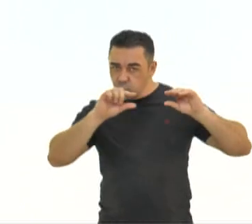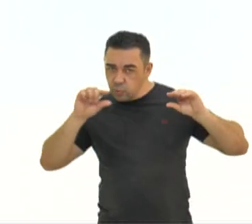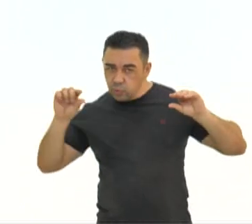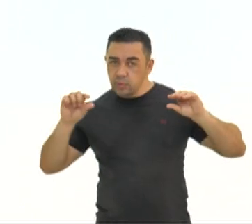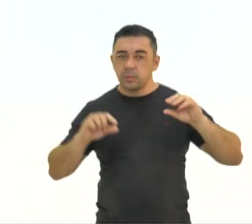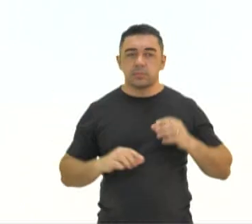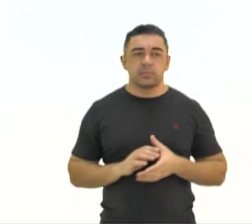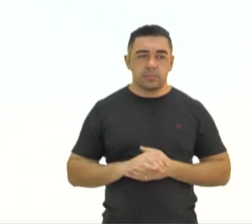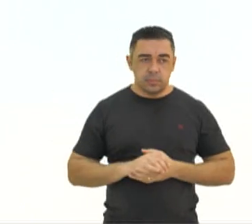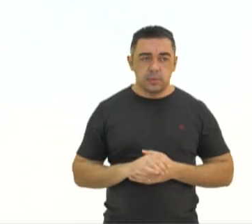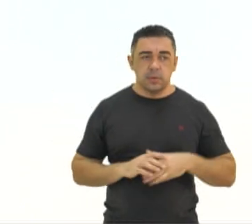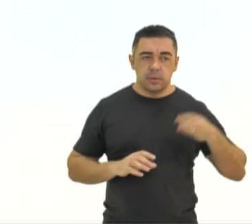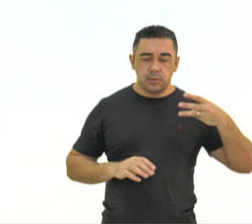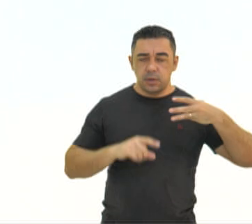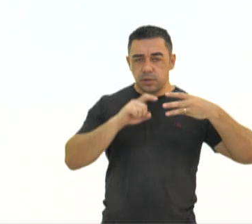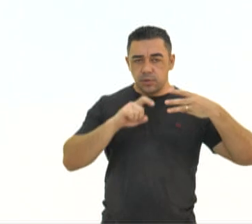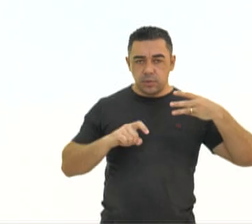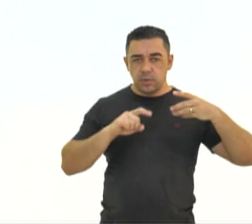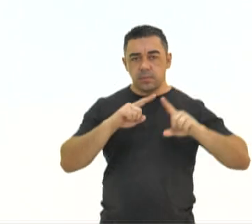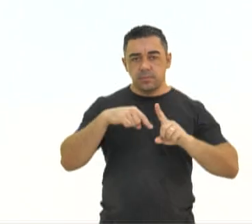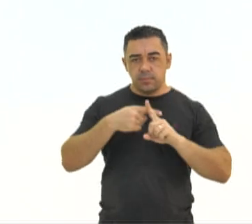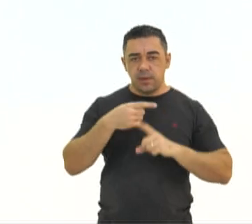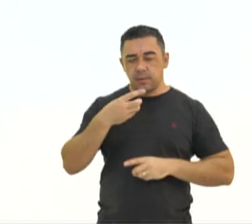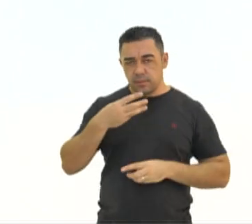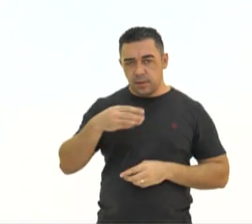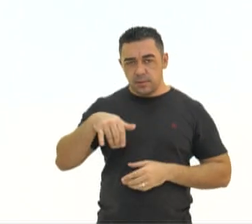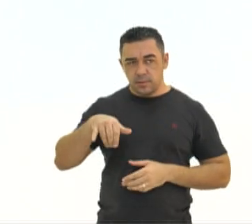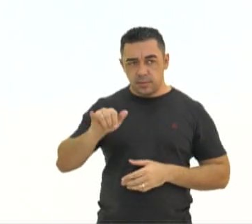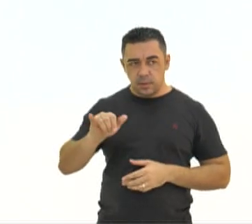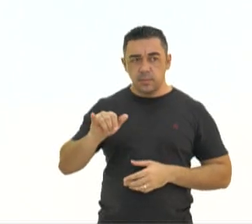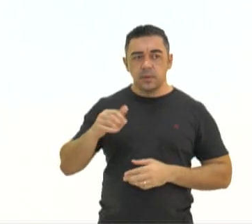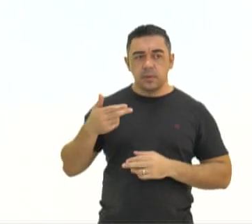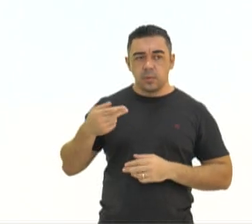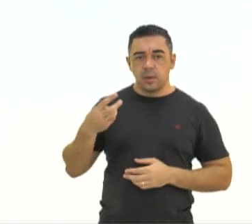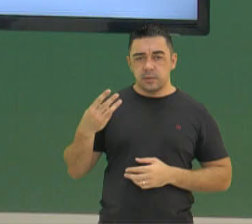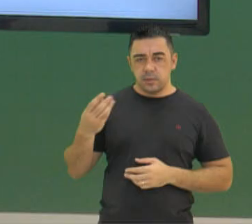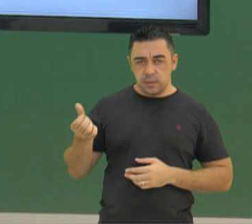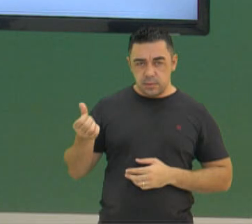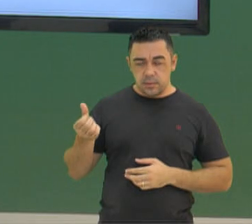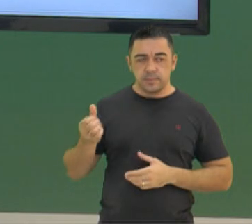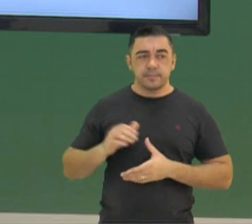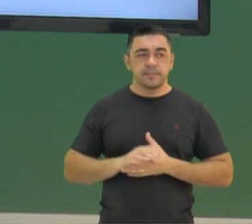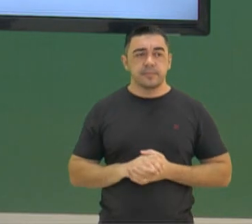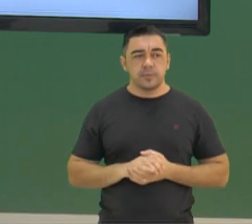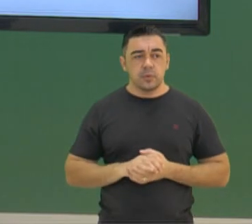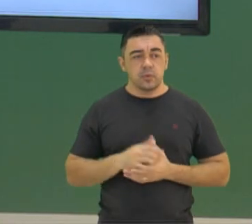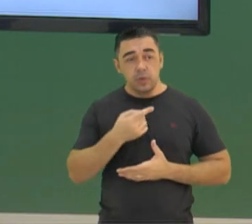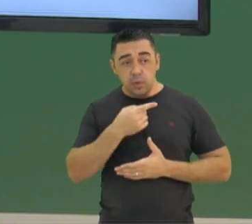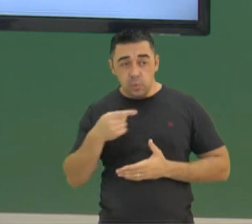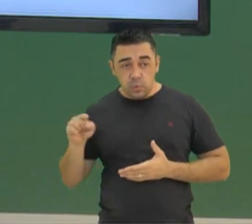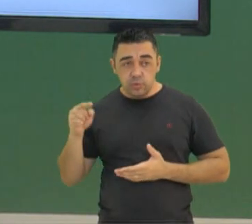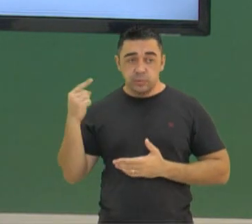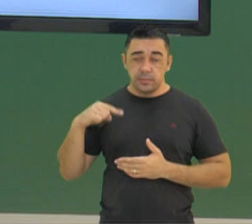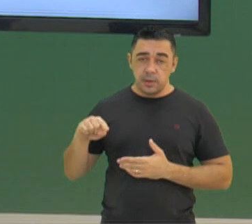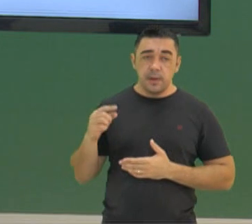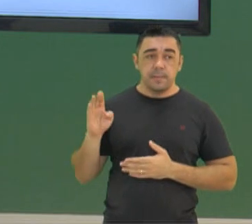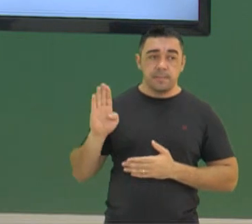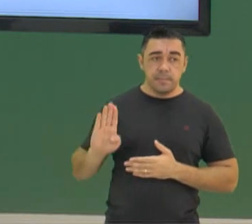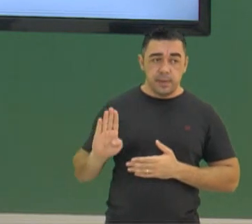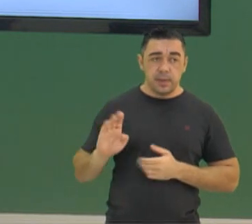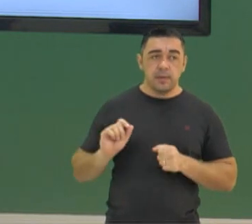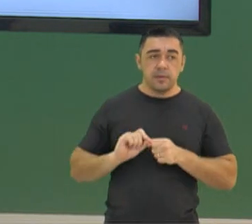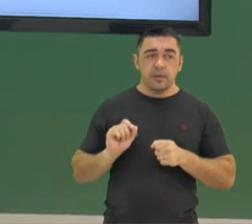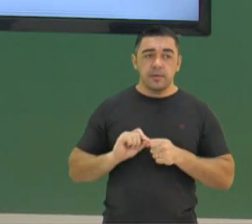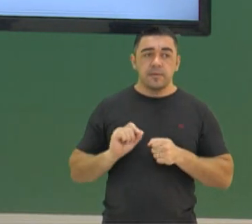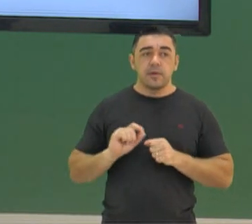A inteira por 3 e temos aqui a nossa equação equivalente. E a última opção, a B,